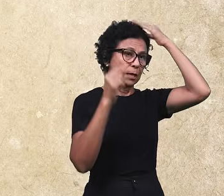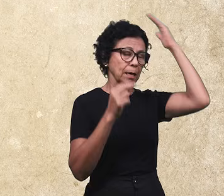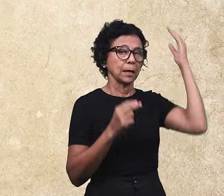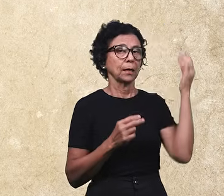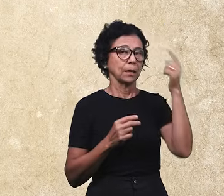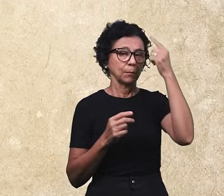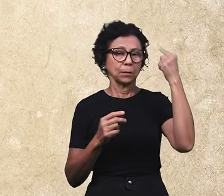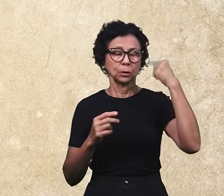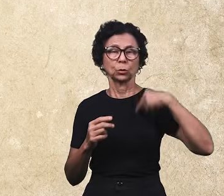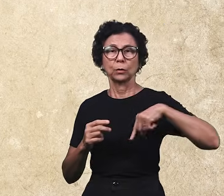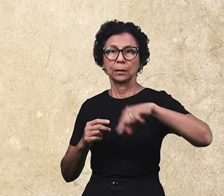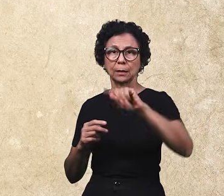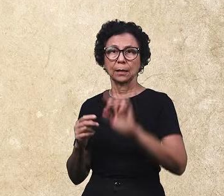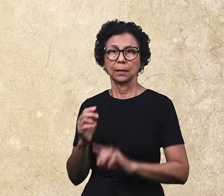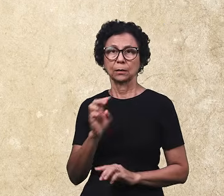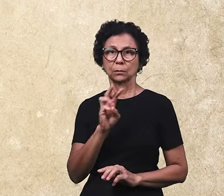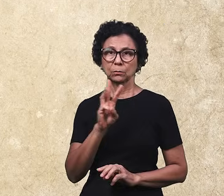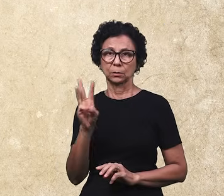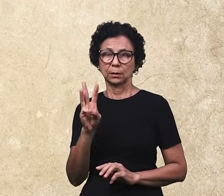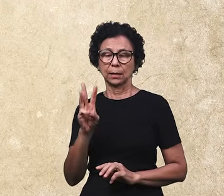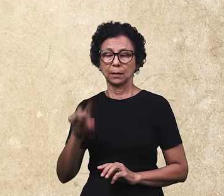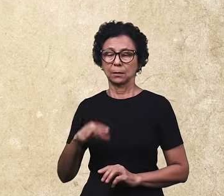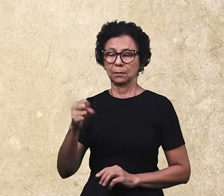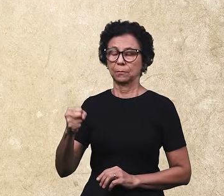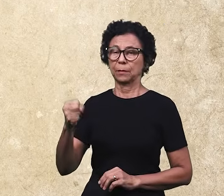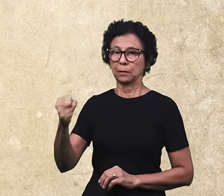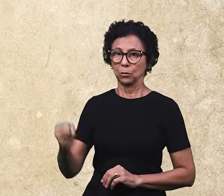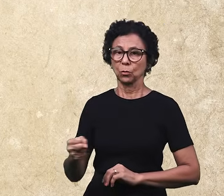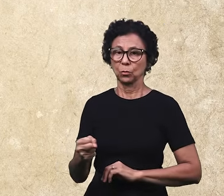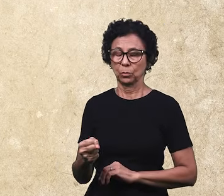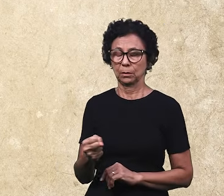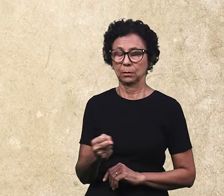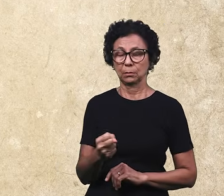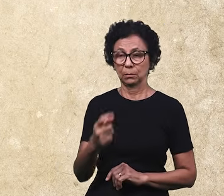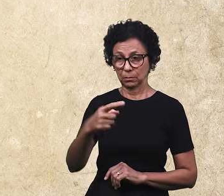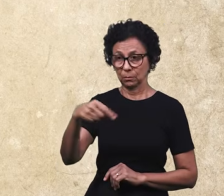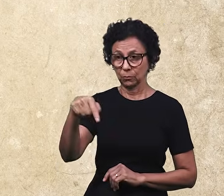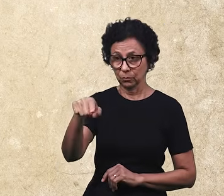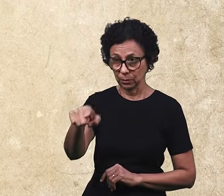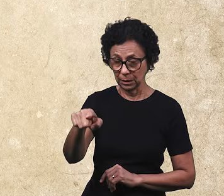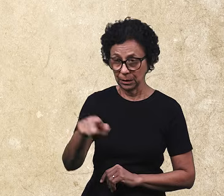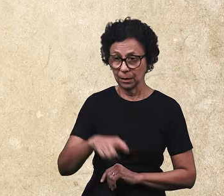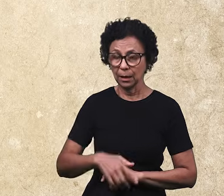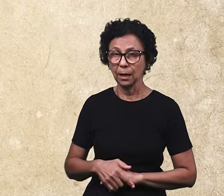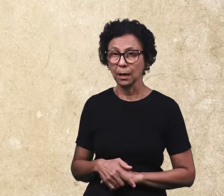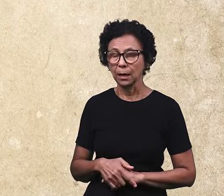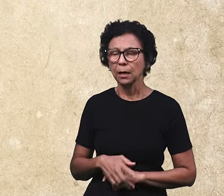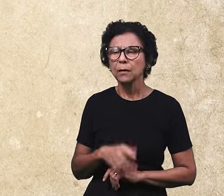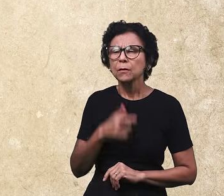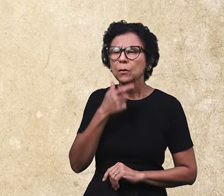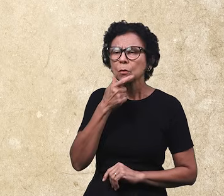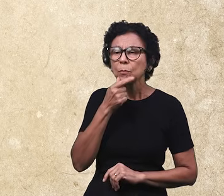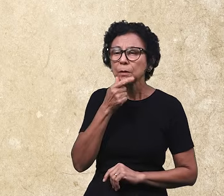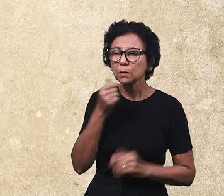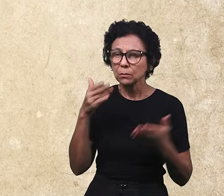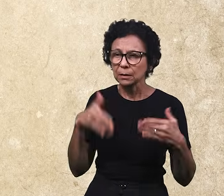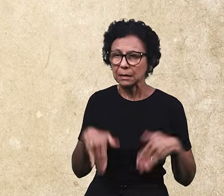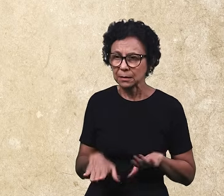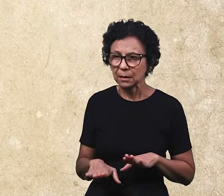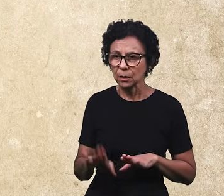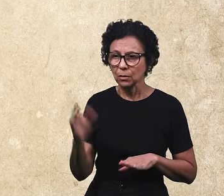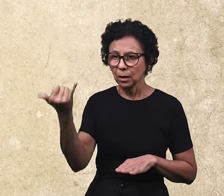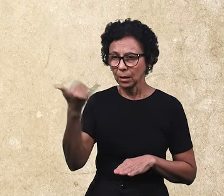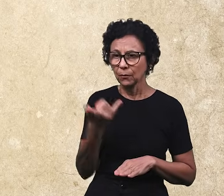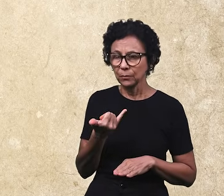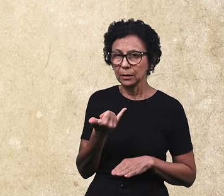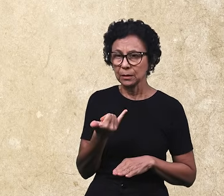o achardes, participai-mo, para que também eu vá e o adore. Isso aqui é Herodes falando, né?